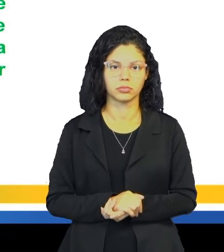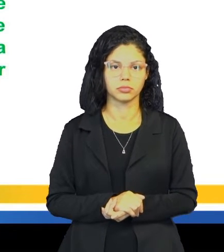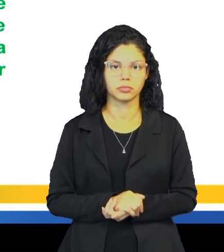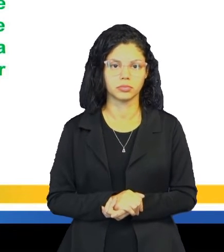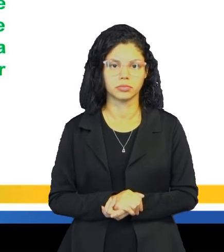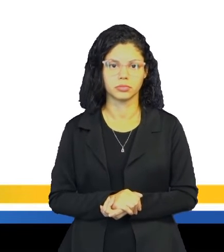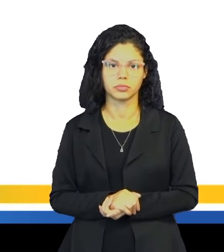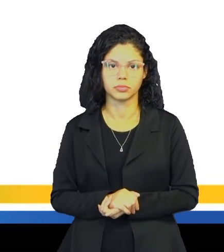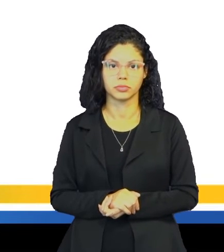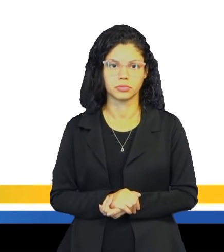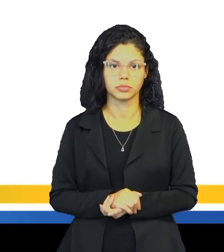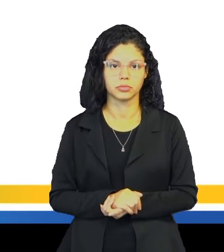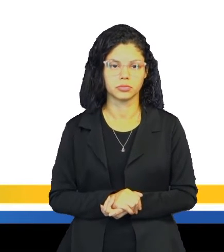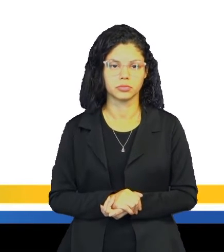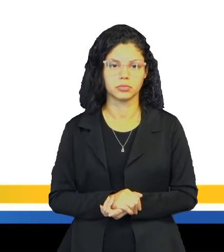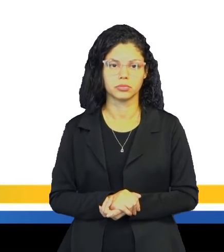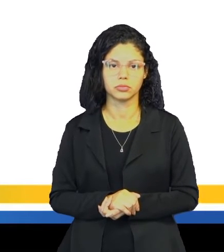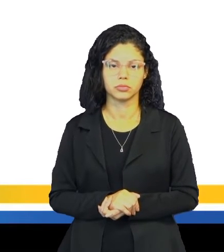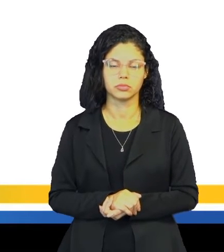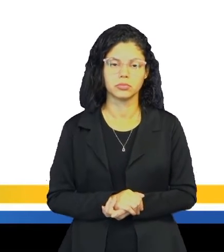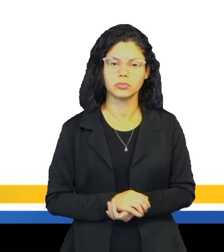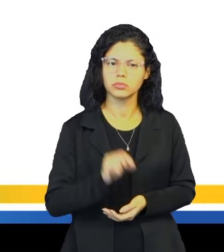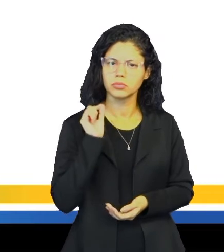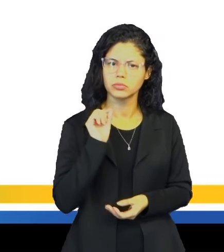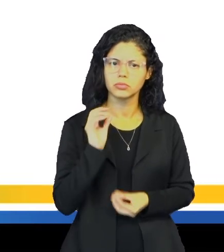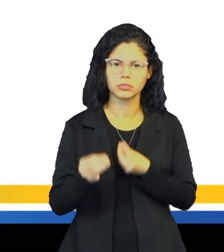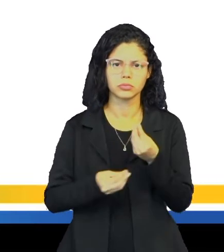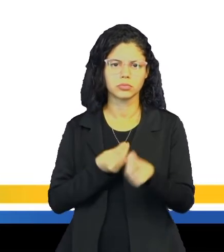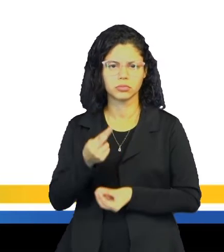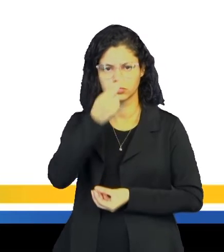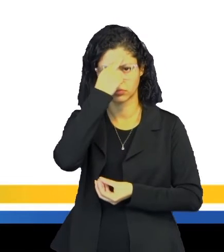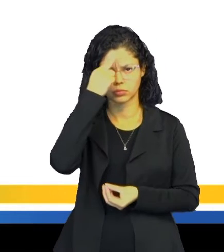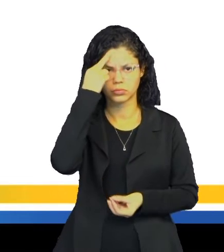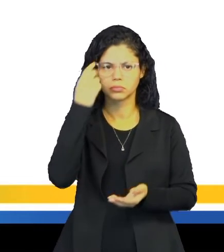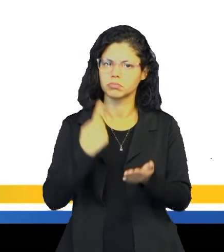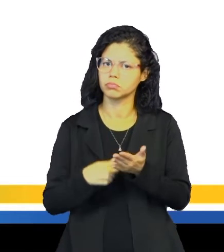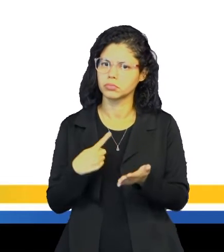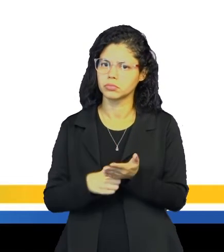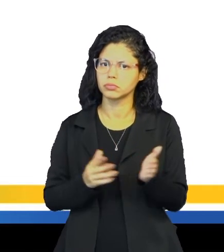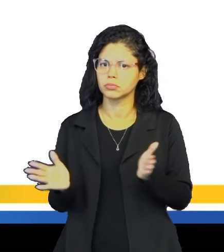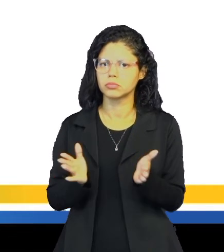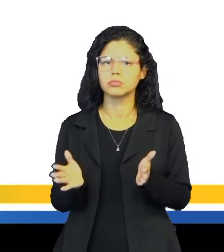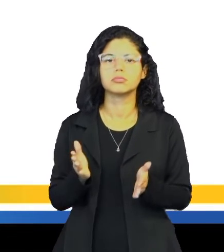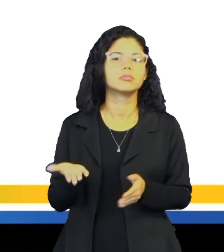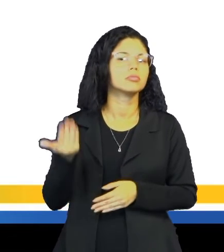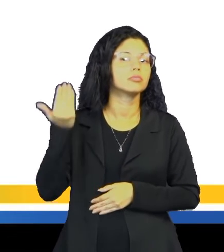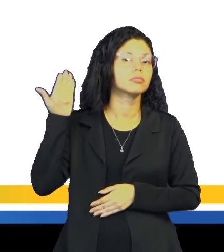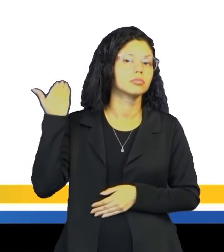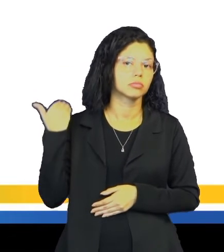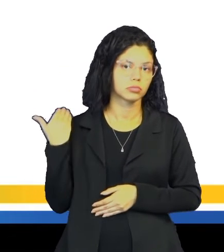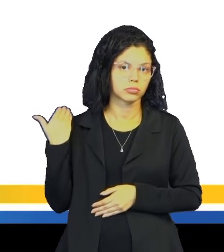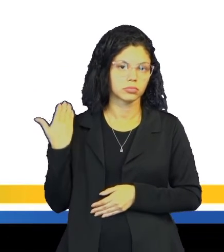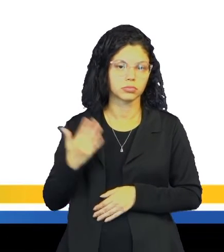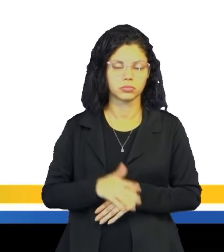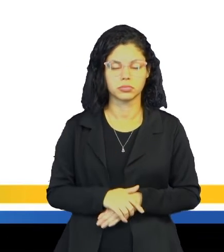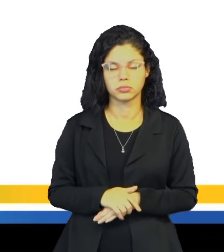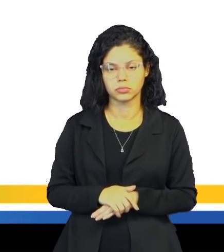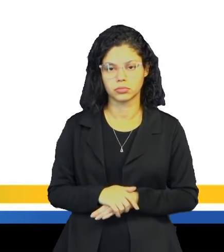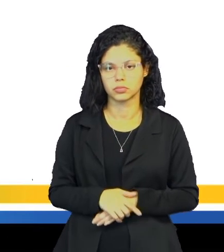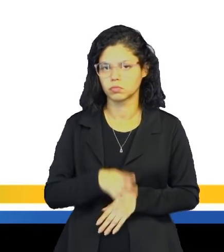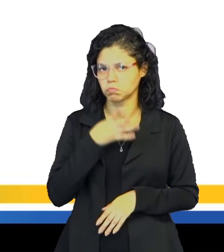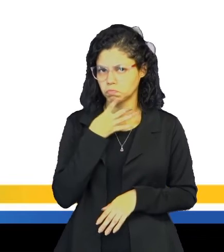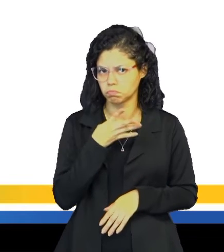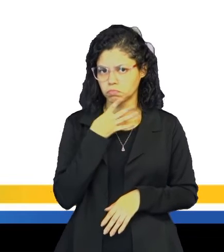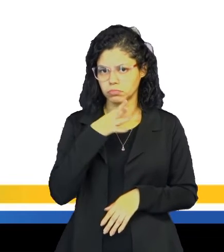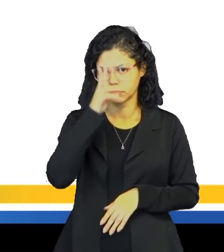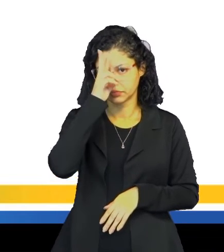Vamos lá, mais uma questão. De que forma o historiador tem condições de acessar o passado? Vocês